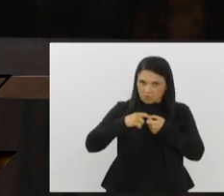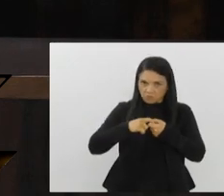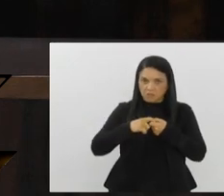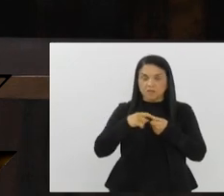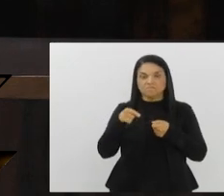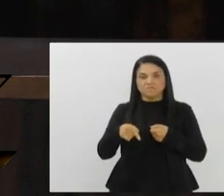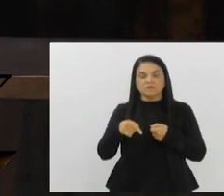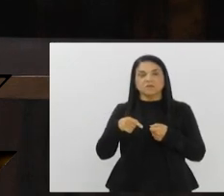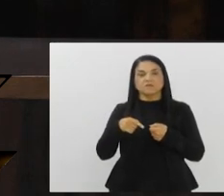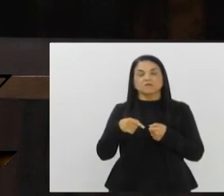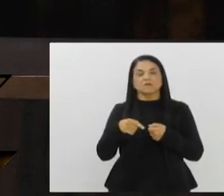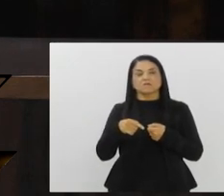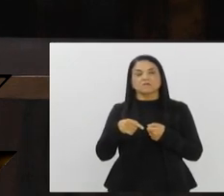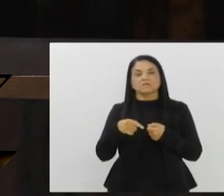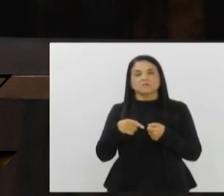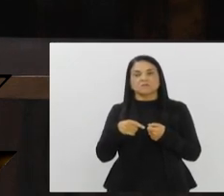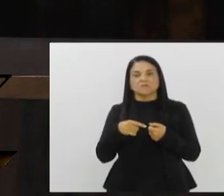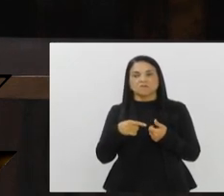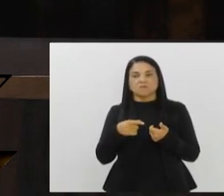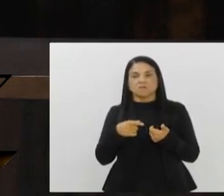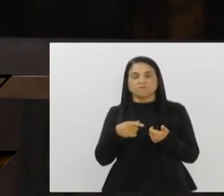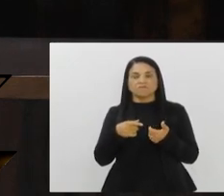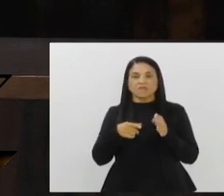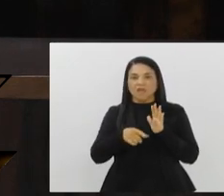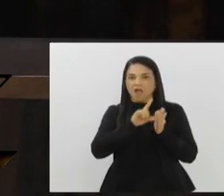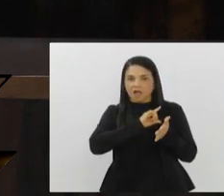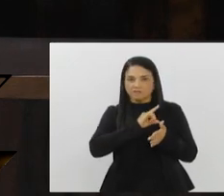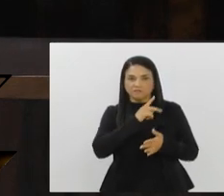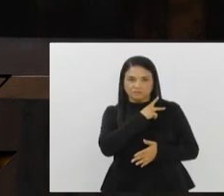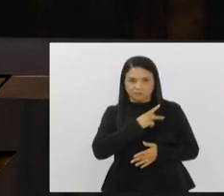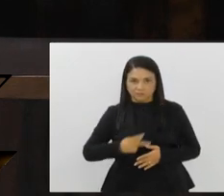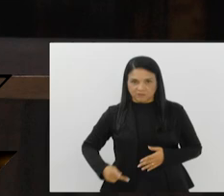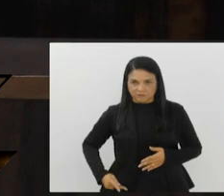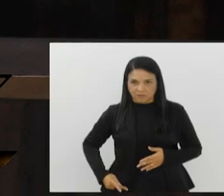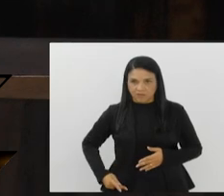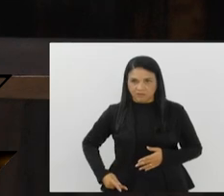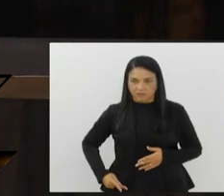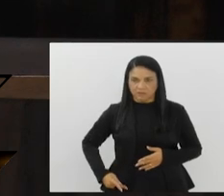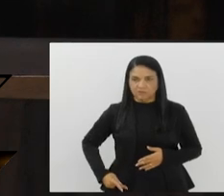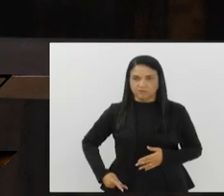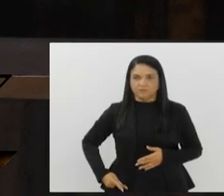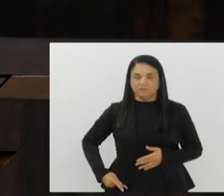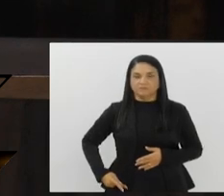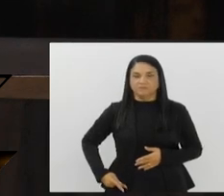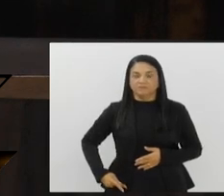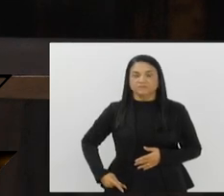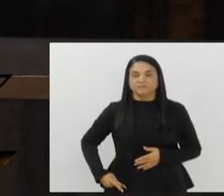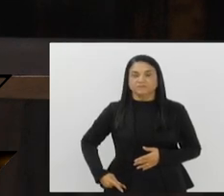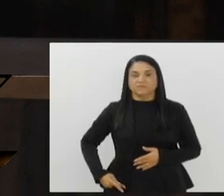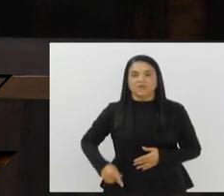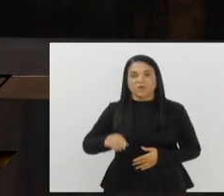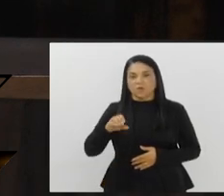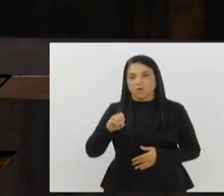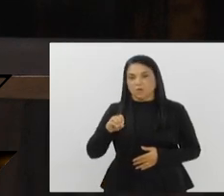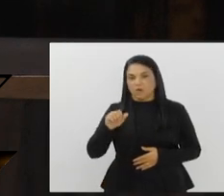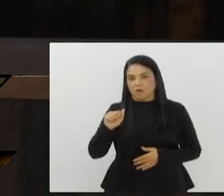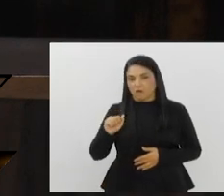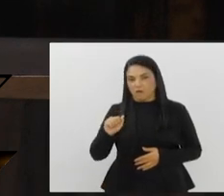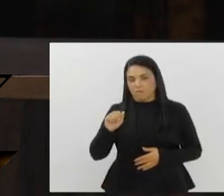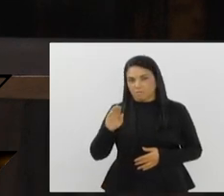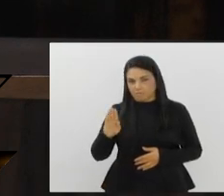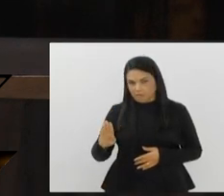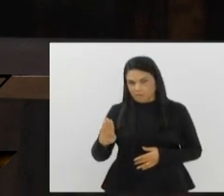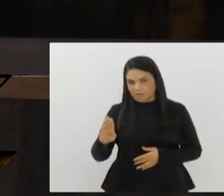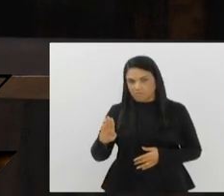democráticas né anterior Presidente atualmente inelegível a OAB esteve na Linha de